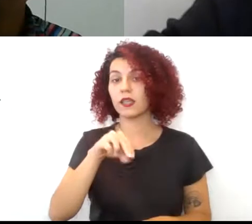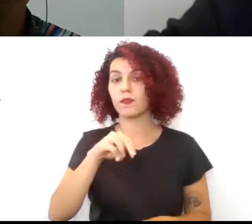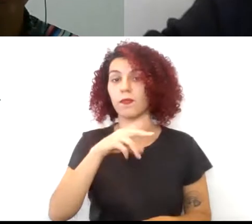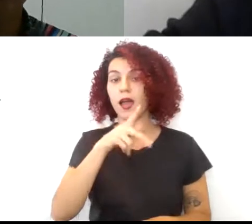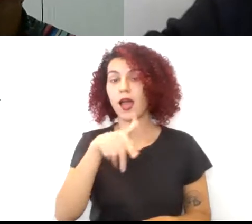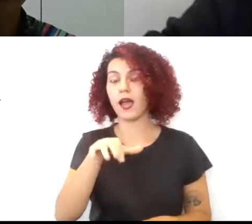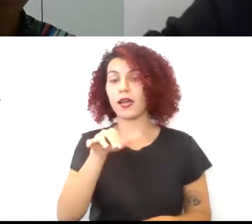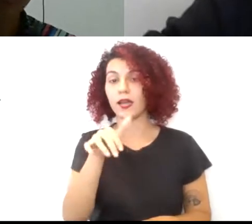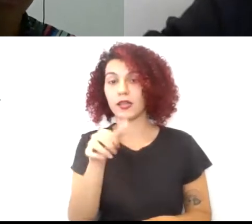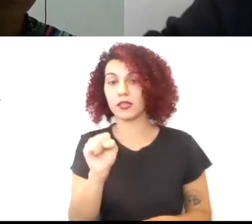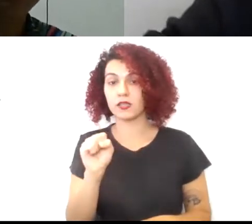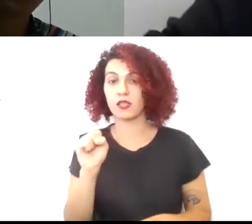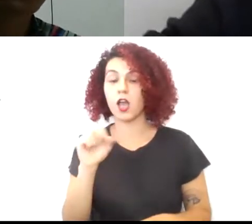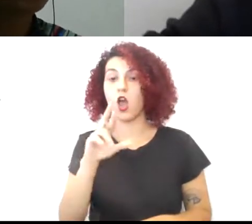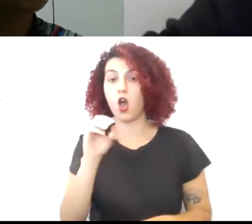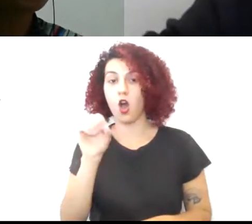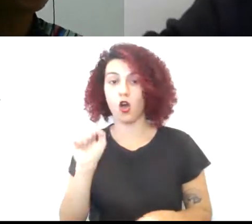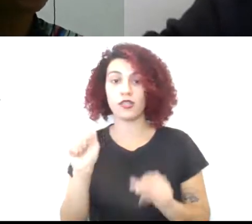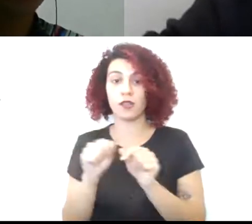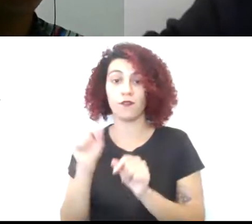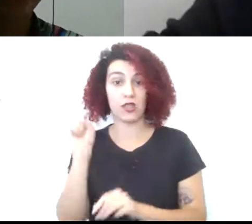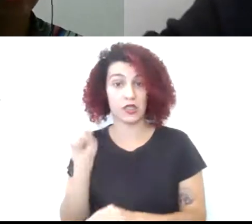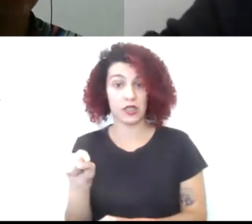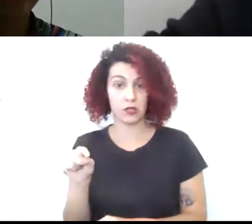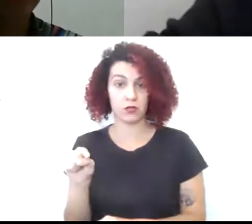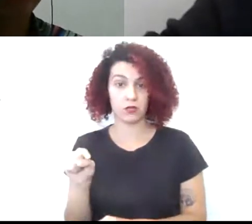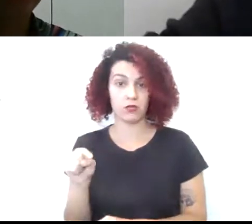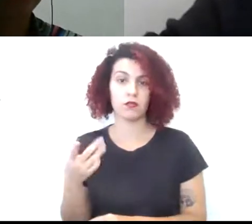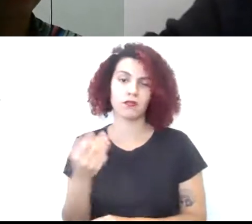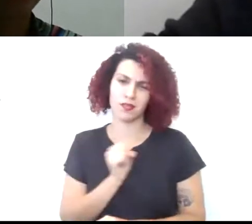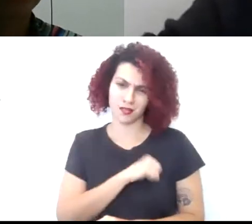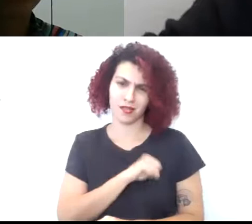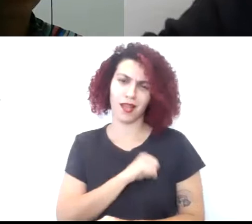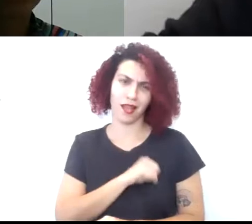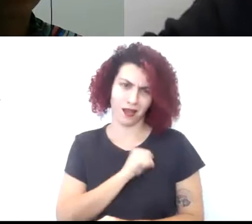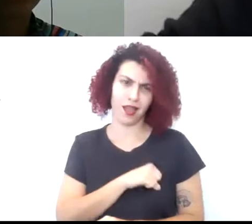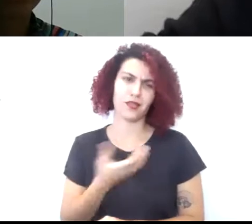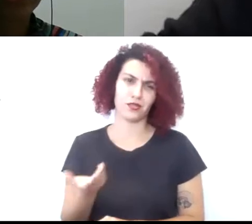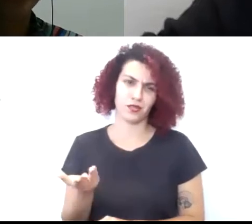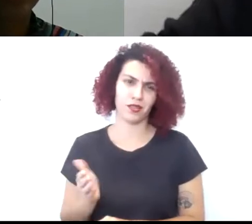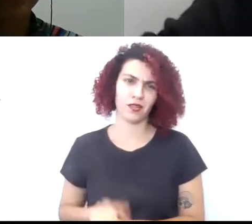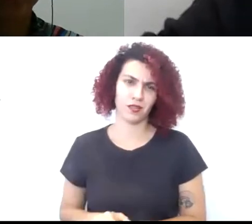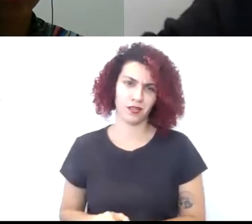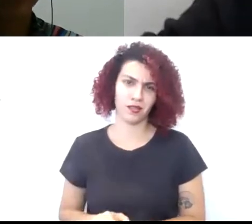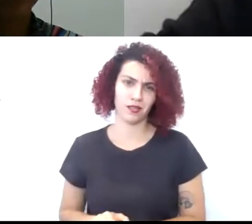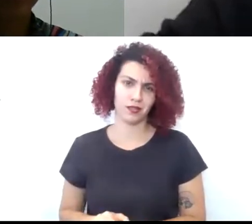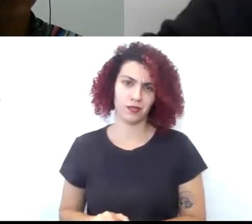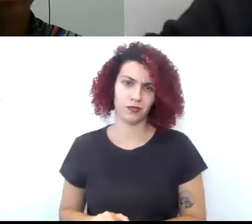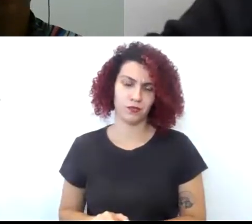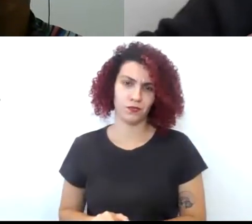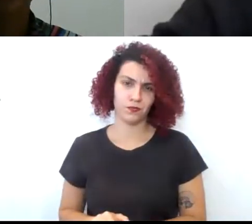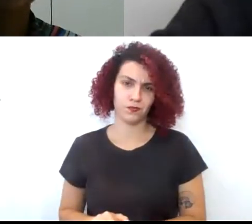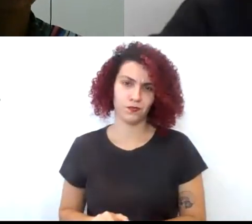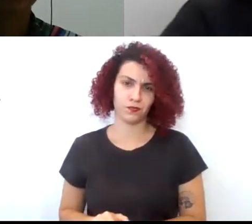Conceição Evaristo obviamente então ele fez e os que sacanagem né a nossa colagem